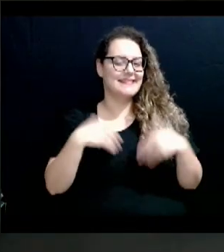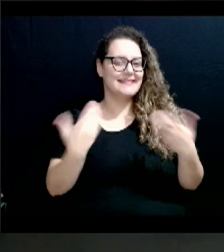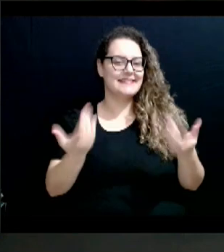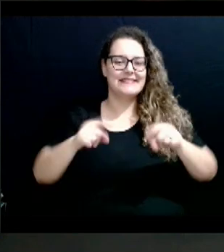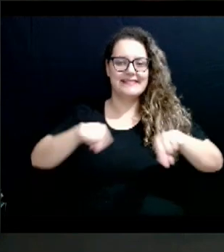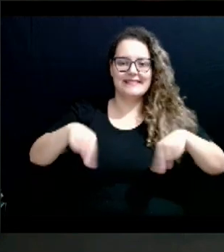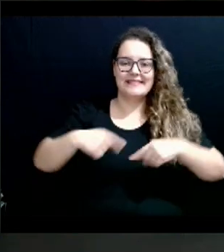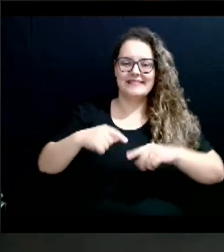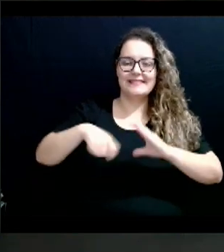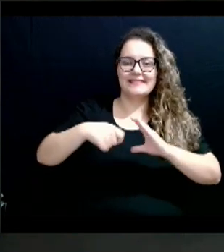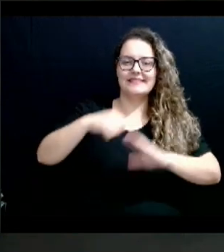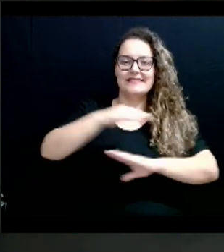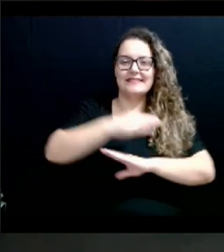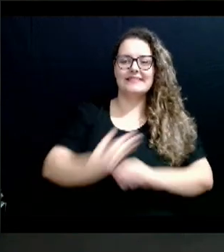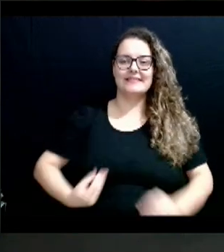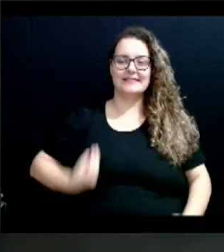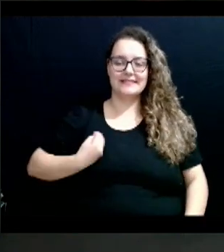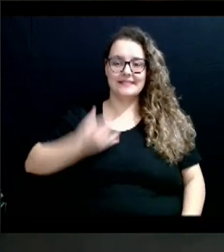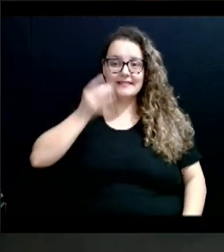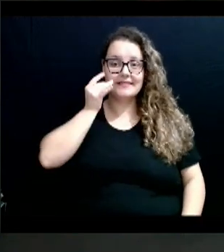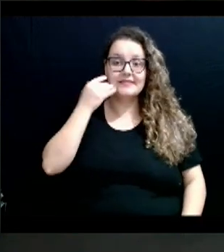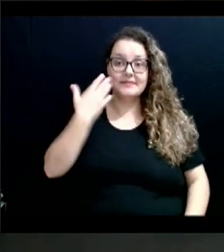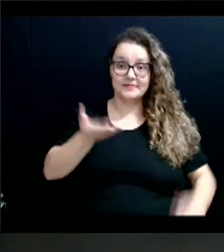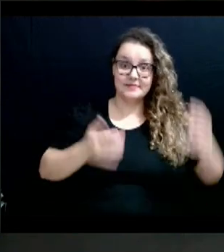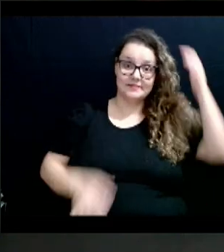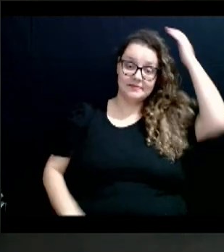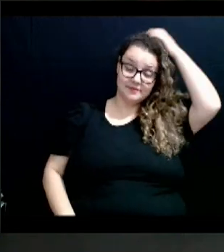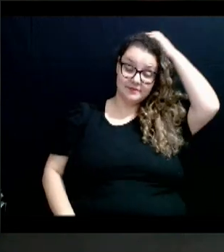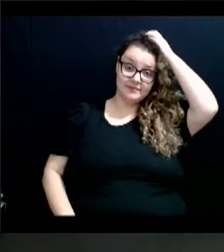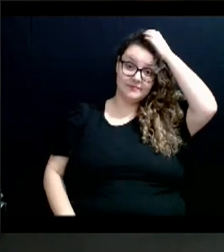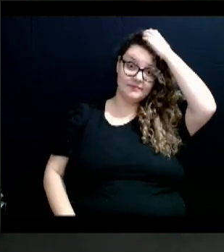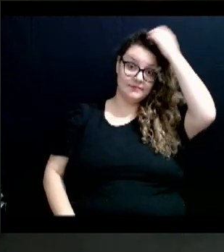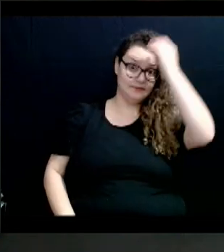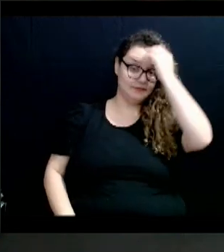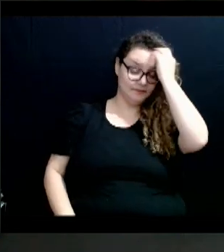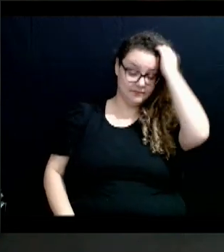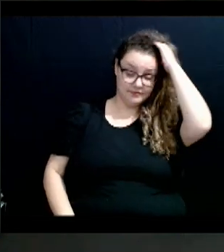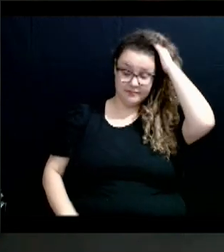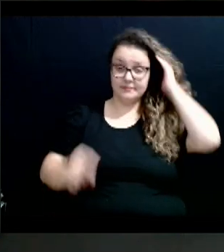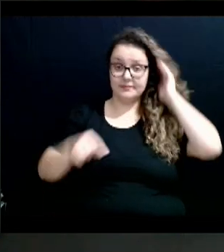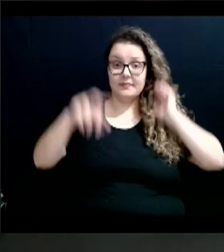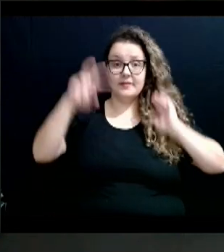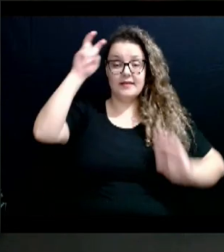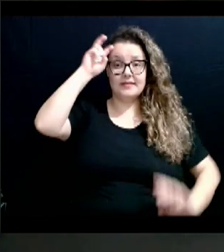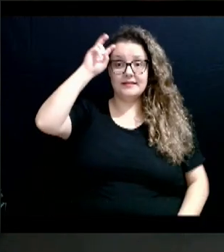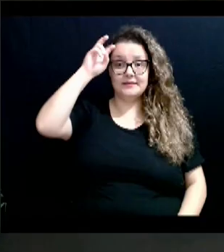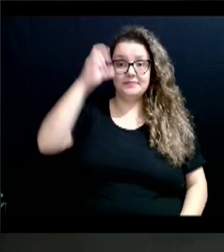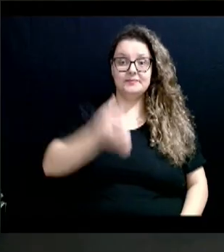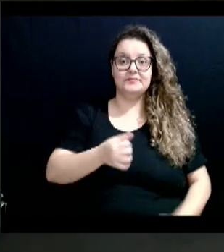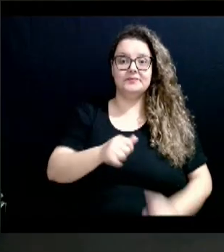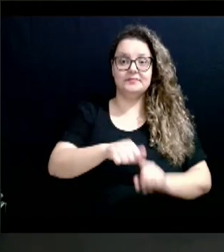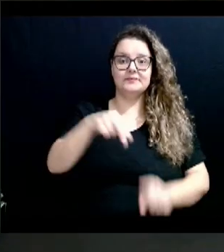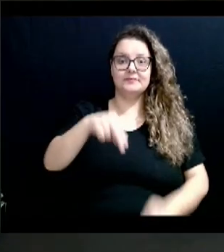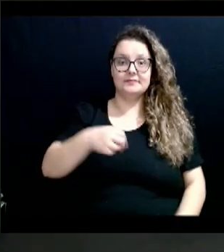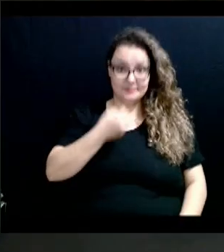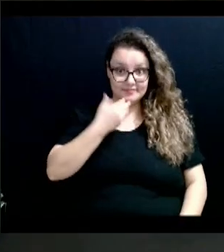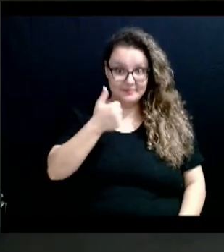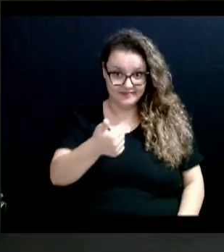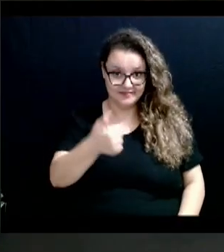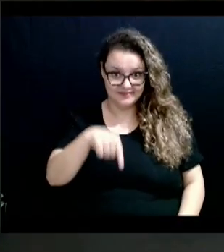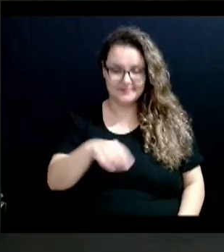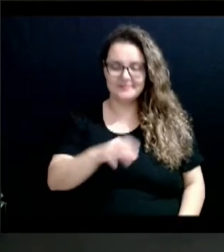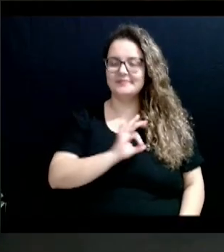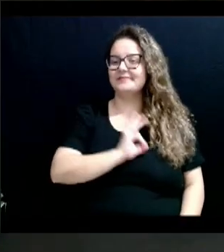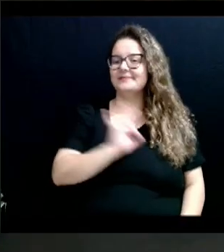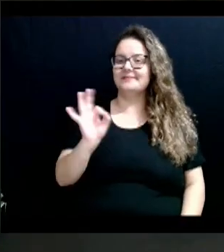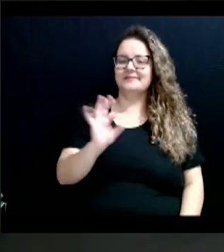ao vivo para você nesta quinta-feira, dia 6 de novembro. Como é que você está? Tudo bem por aqui? Tudo ótimo.